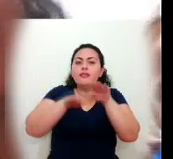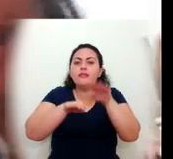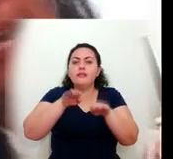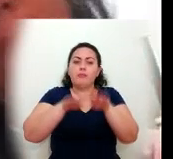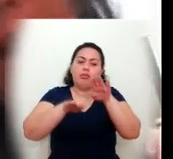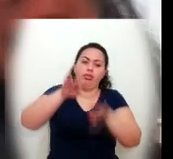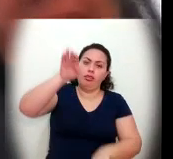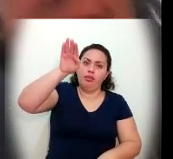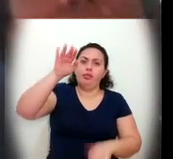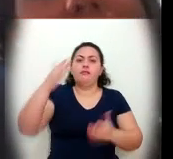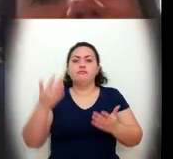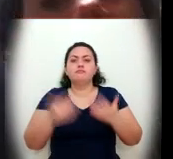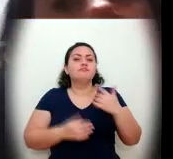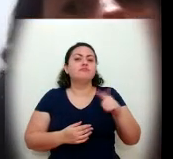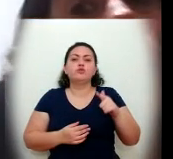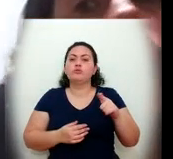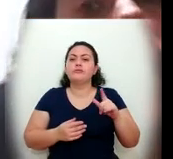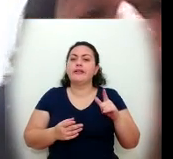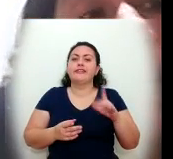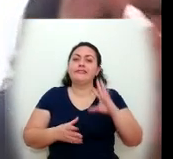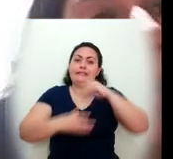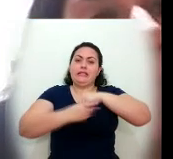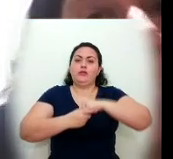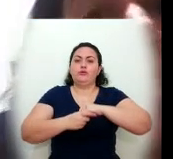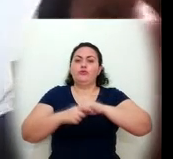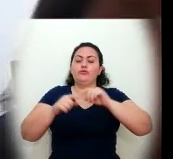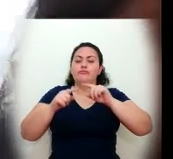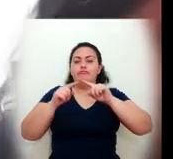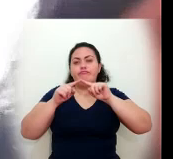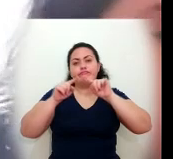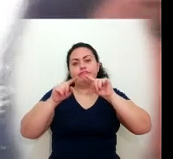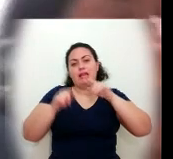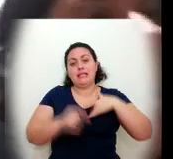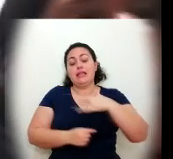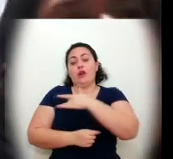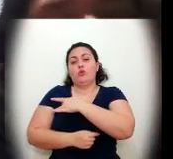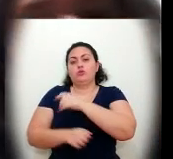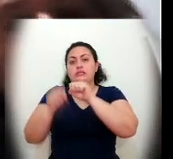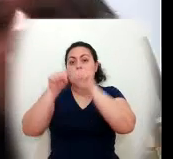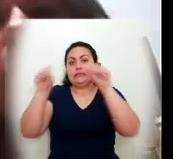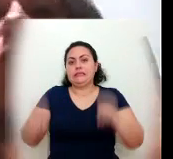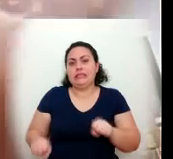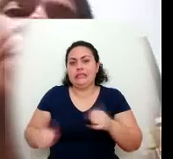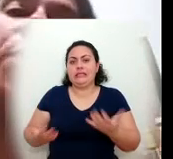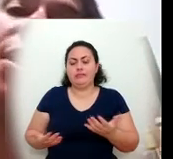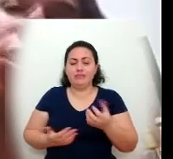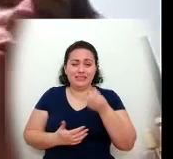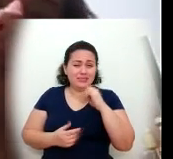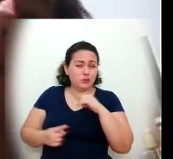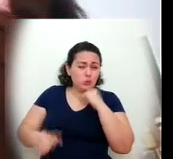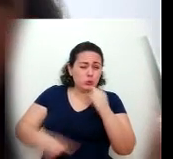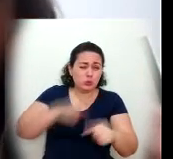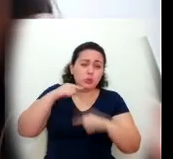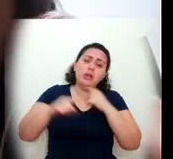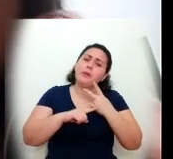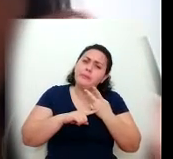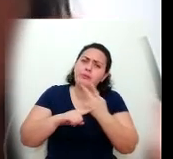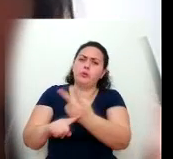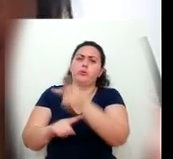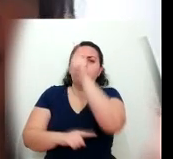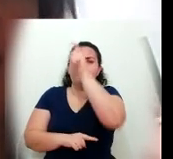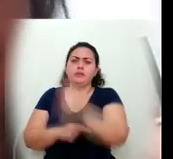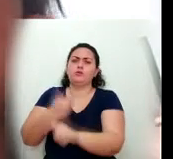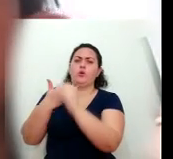é equilibrada, né? Que não está num plano de saúde, né? E aí eu acho que quando as pessoas tiverem muitas dúvidas, o melhor realmente é